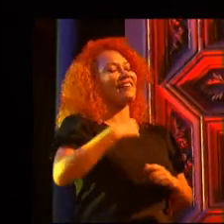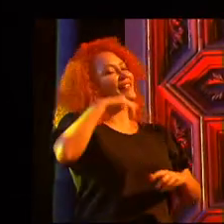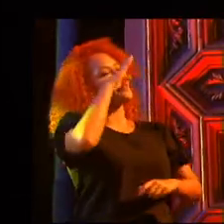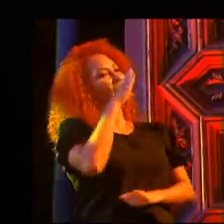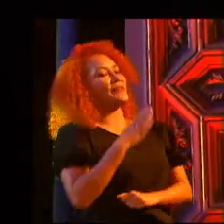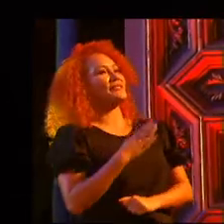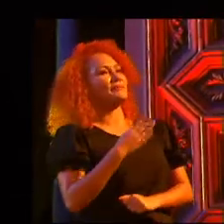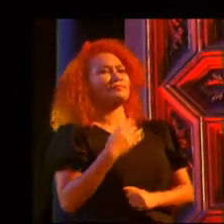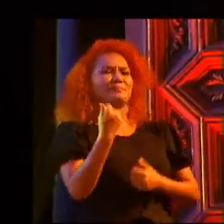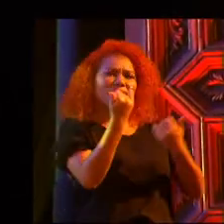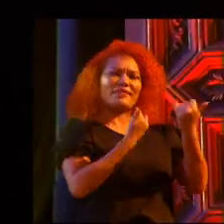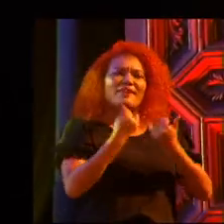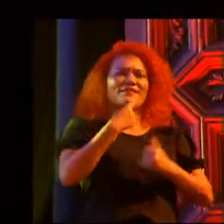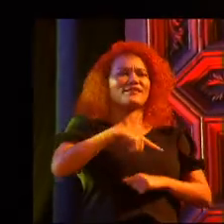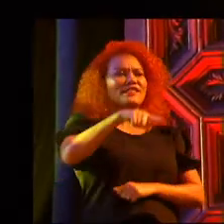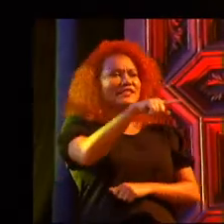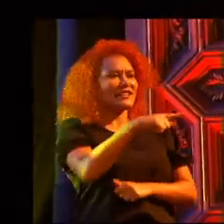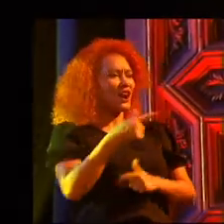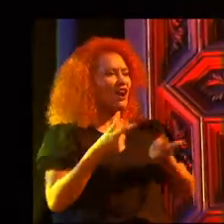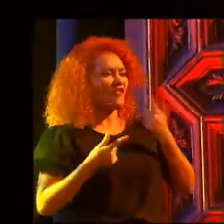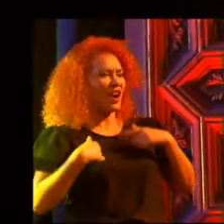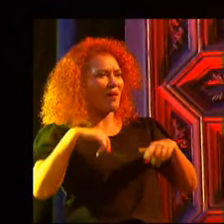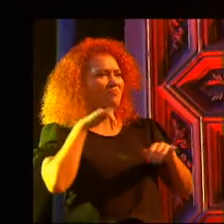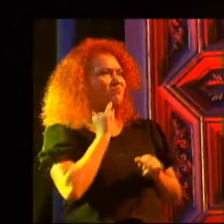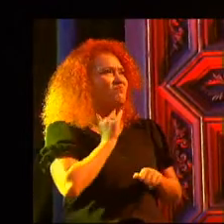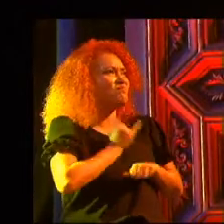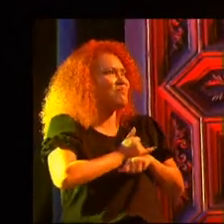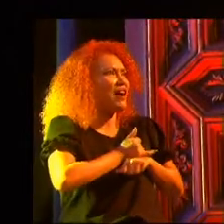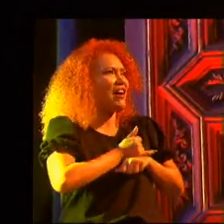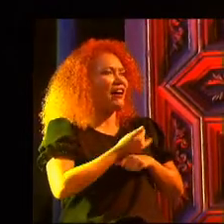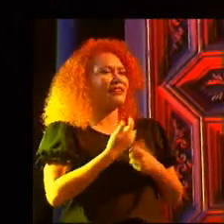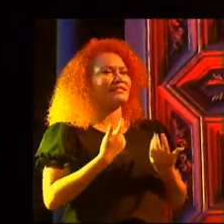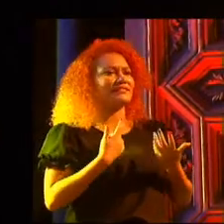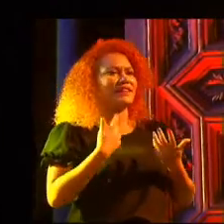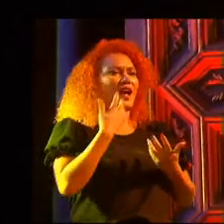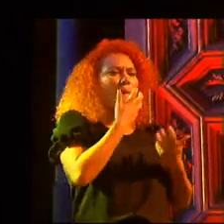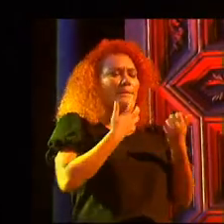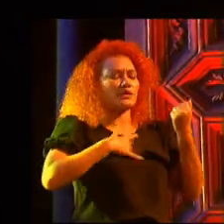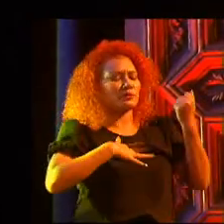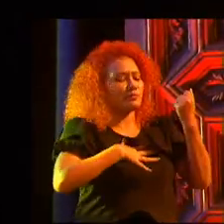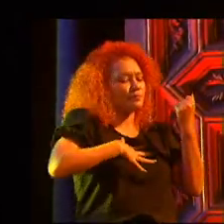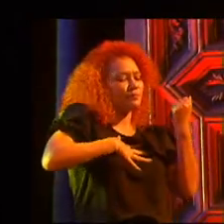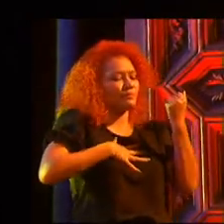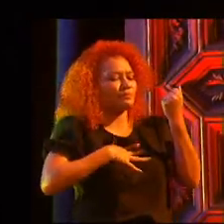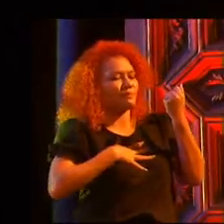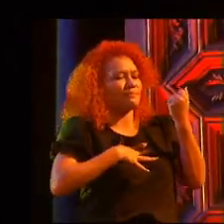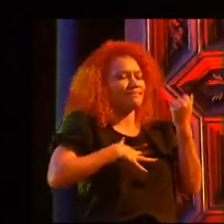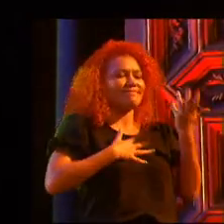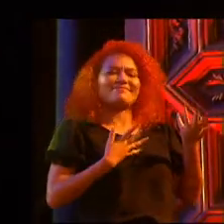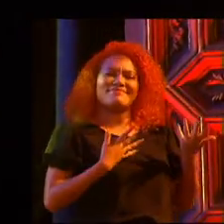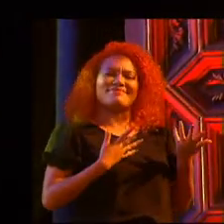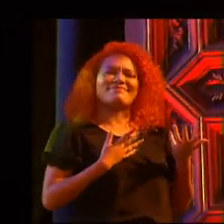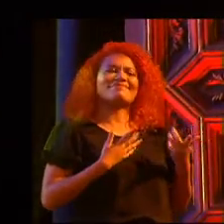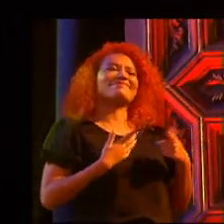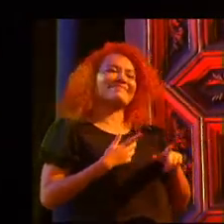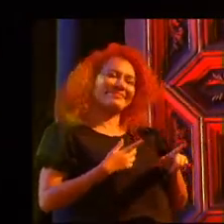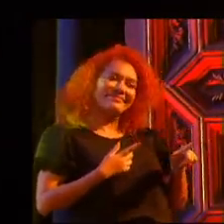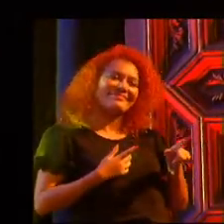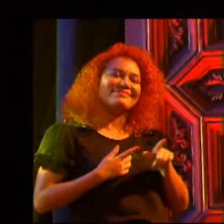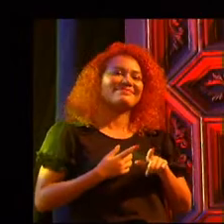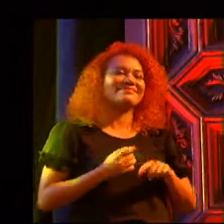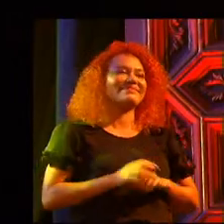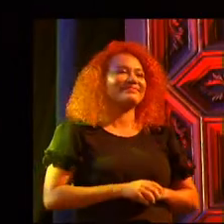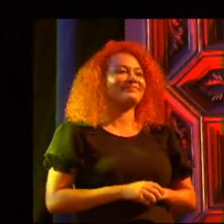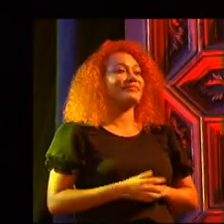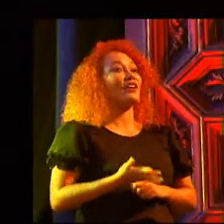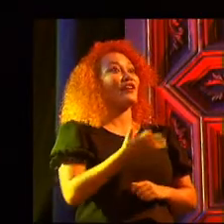aí se alguém consegue ficar parado quando rola aquele brega, né, minha gente? Então, vem